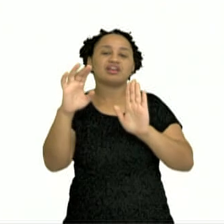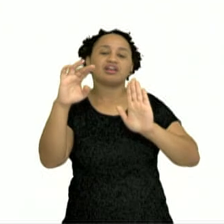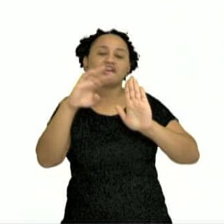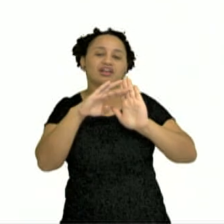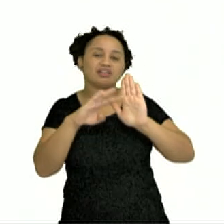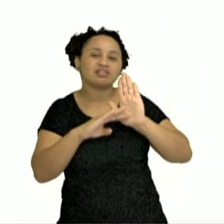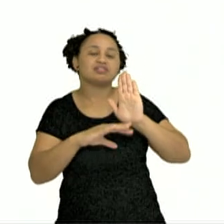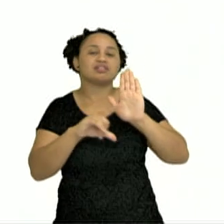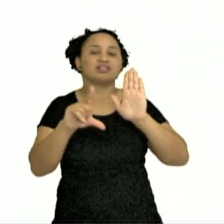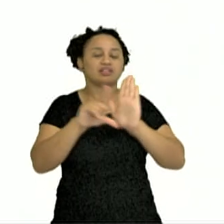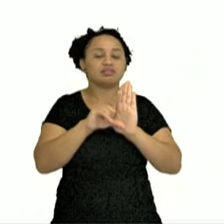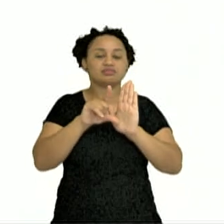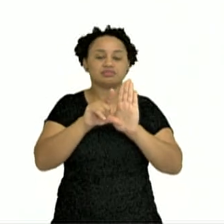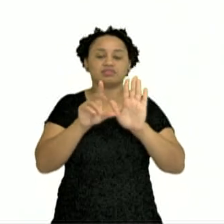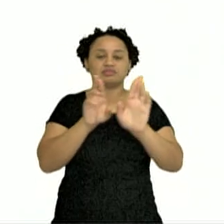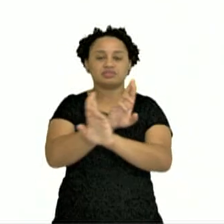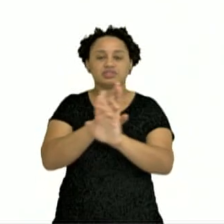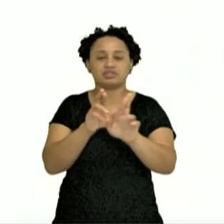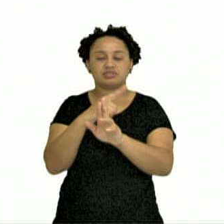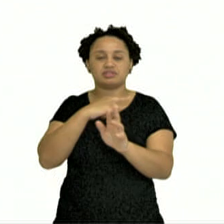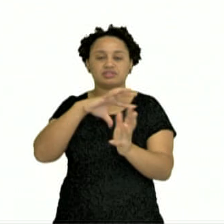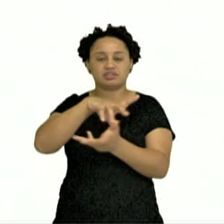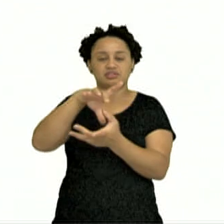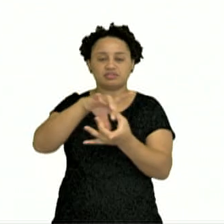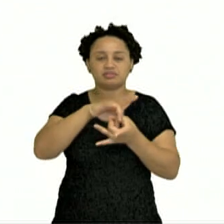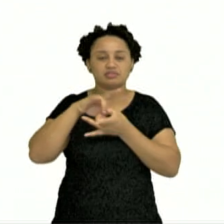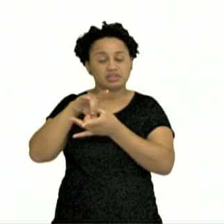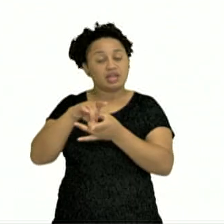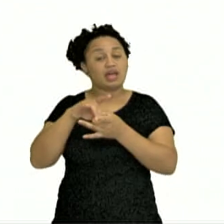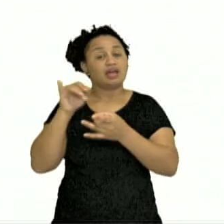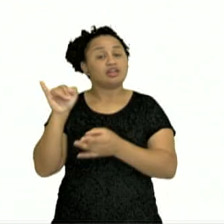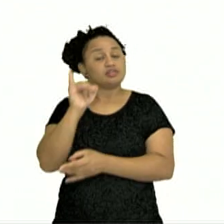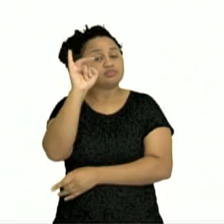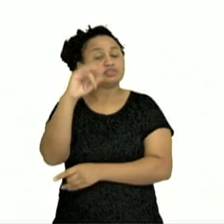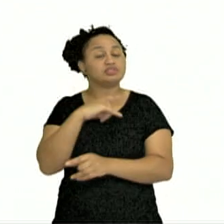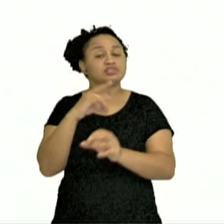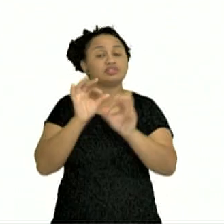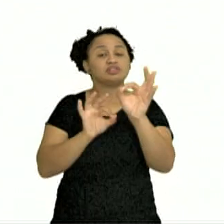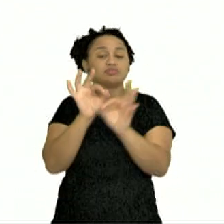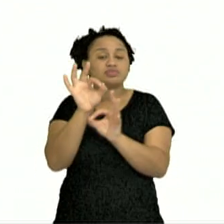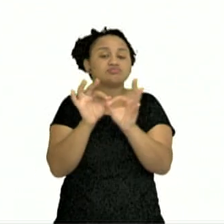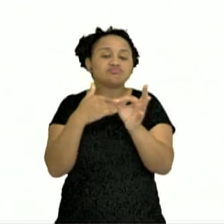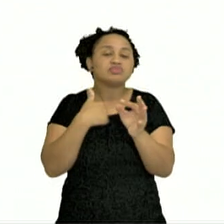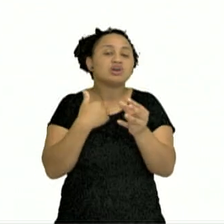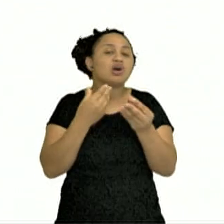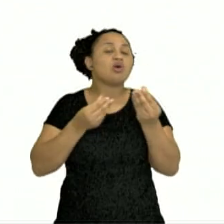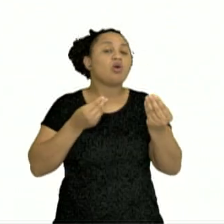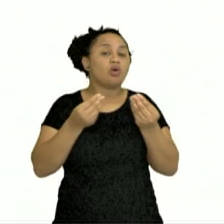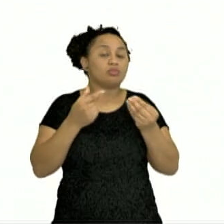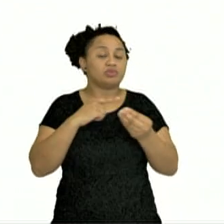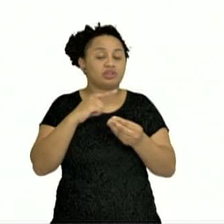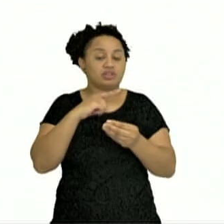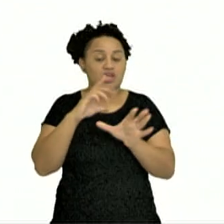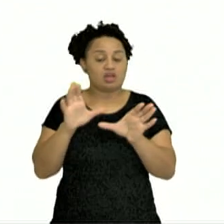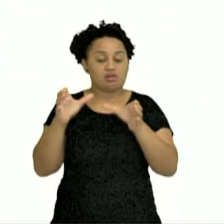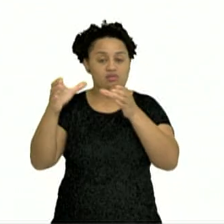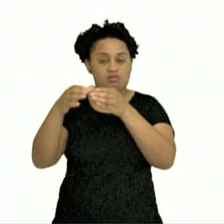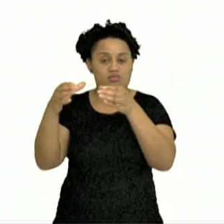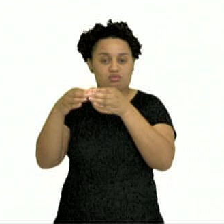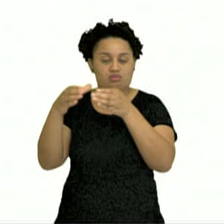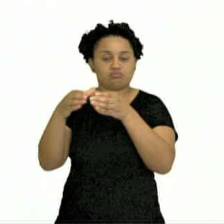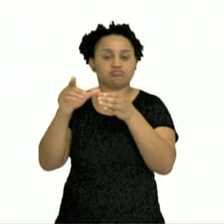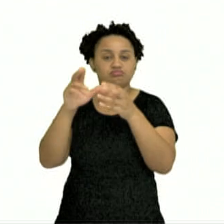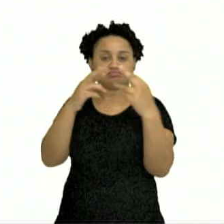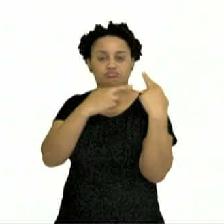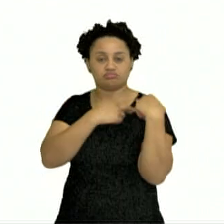mundo globalizado, é fundamental que haja uma organização, que é a Organização Mundial do Comércio,